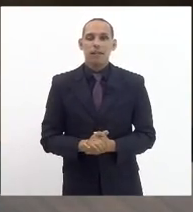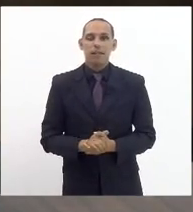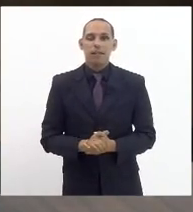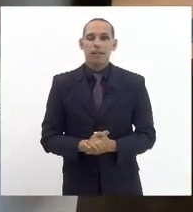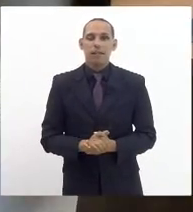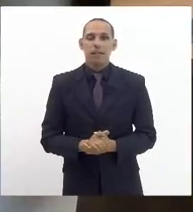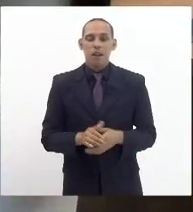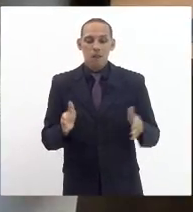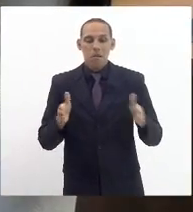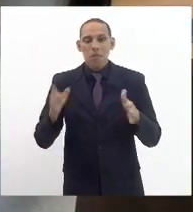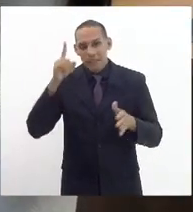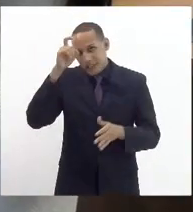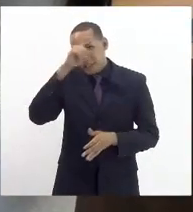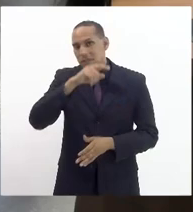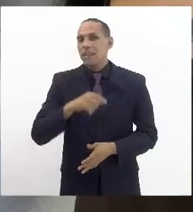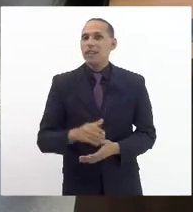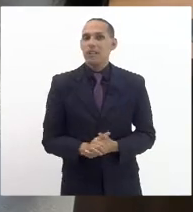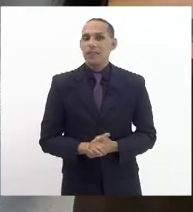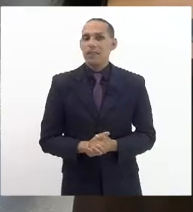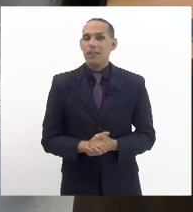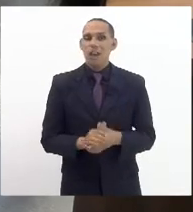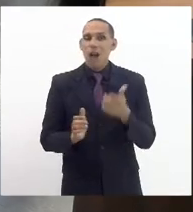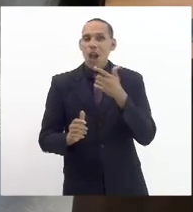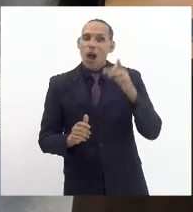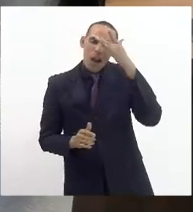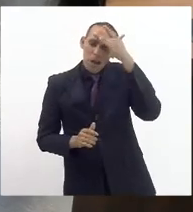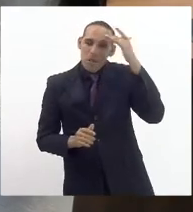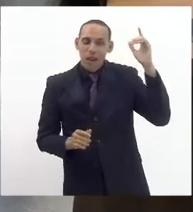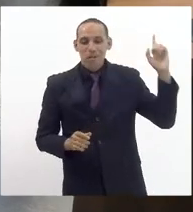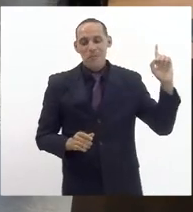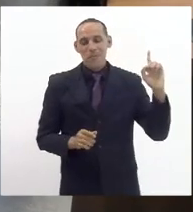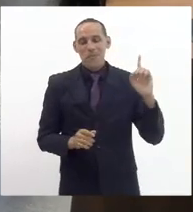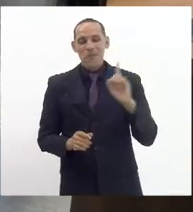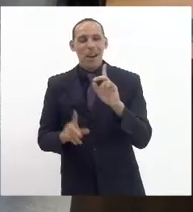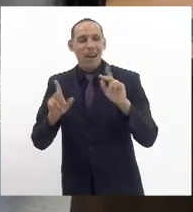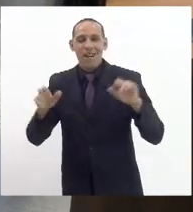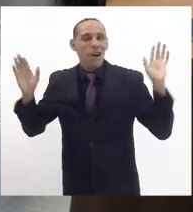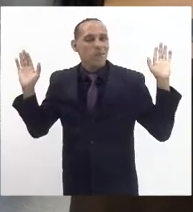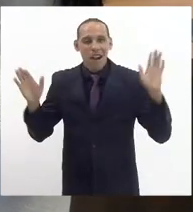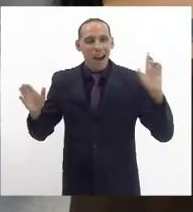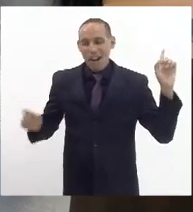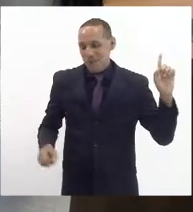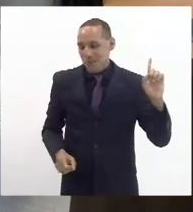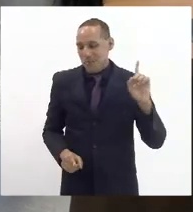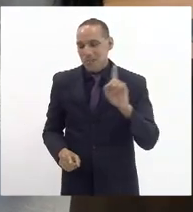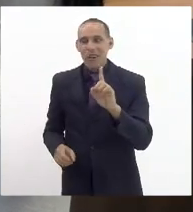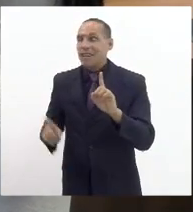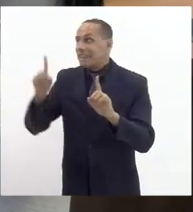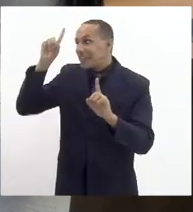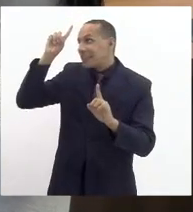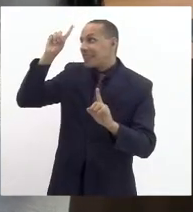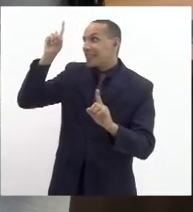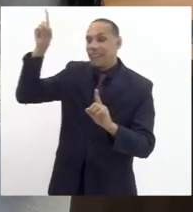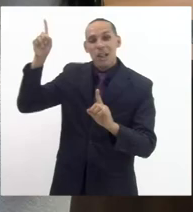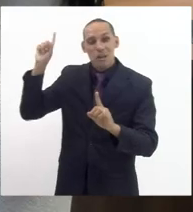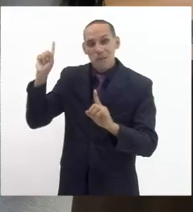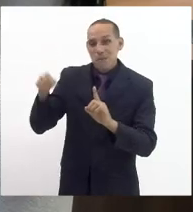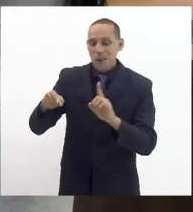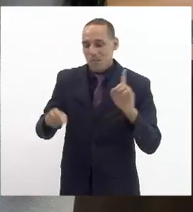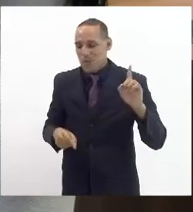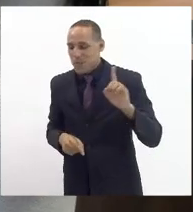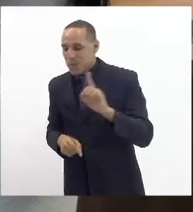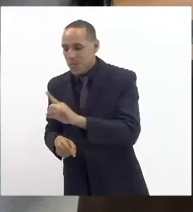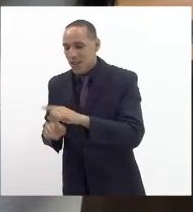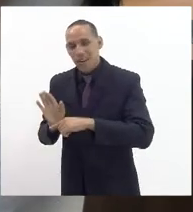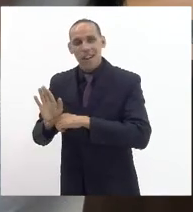passar por um momento difícil e ter uma pessoa com um anjo, que o Renan foi um anjo enviado por Deus, Renan. Você foi enviado por